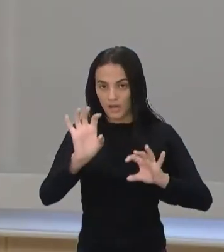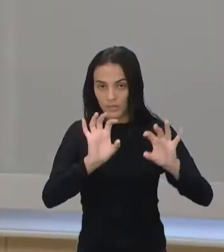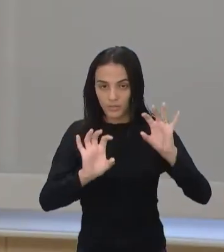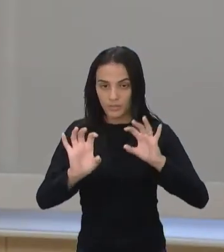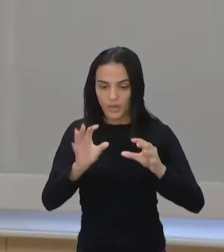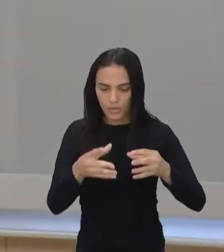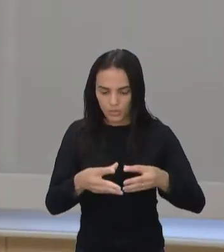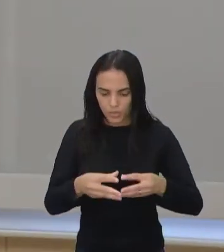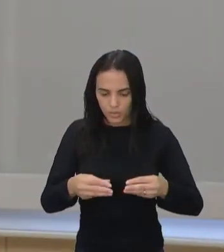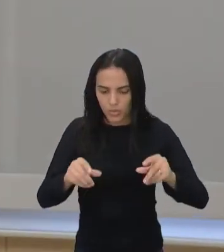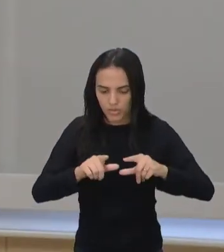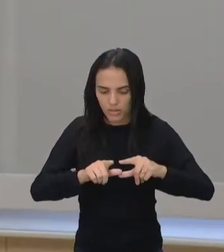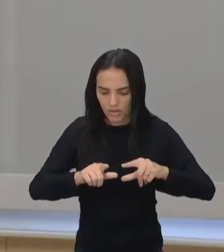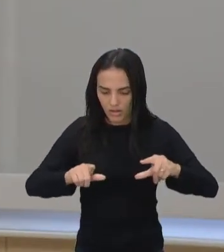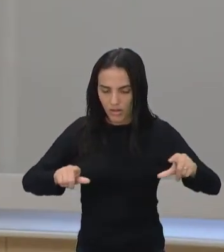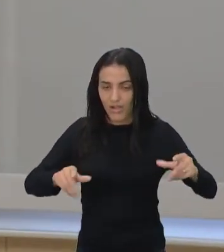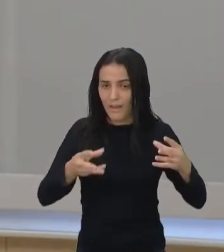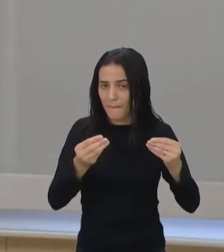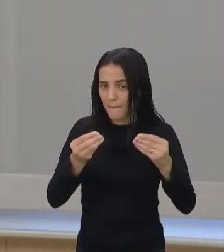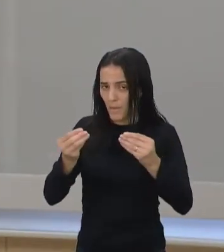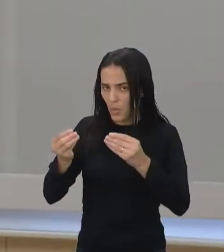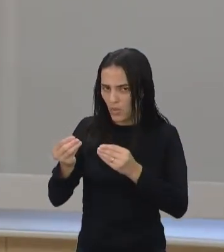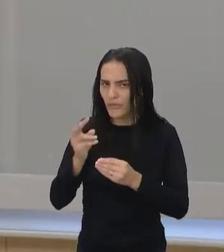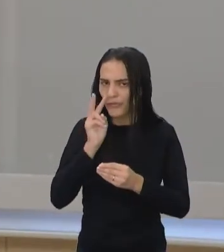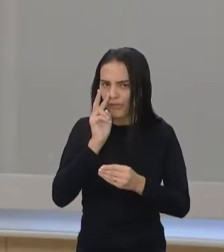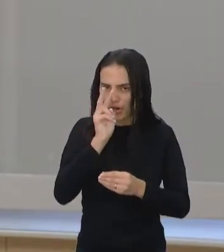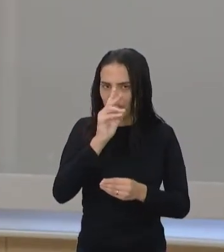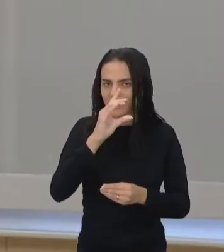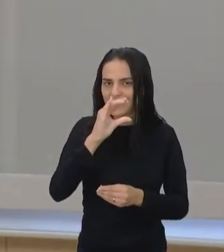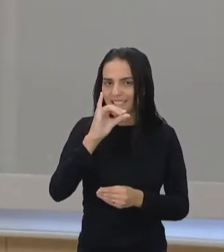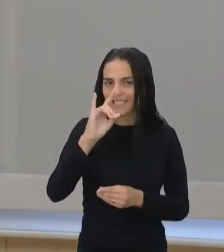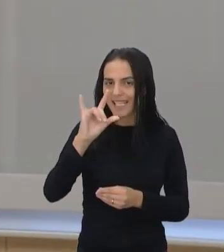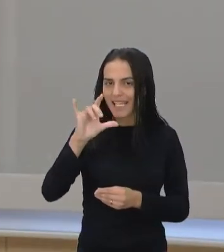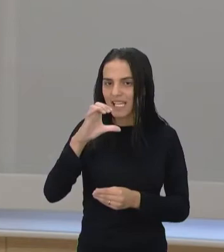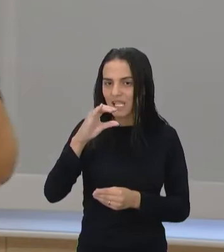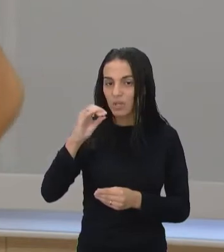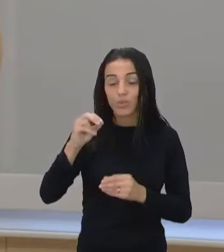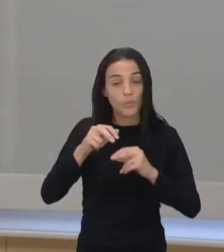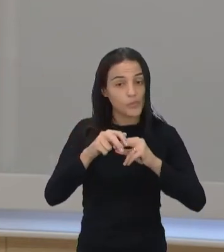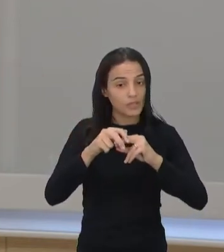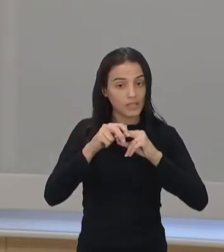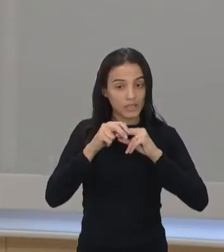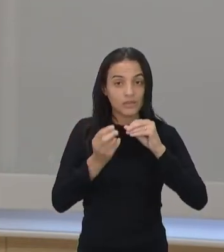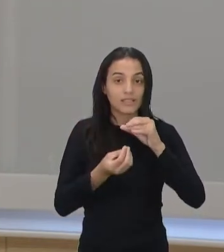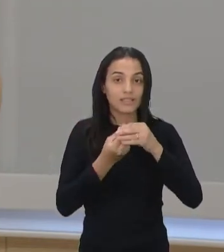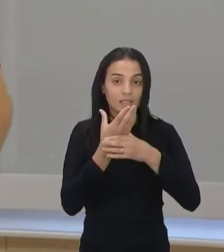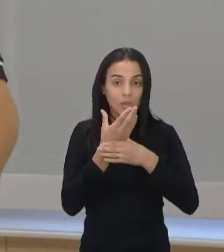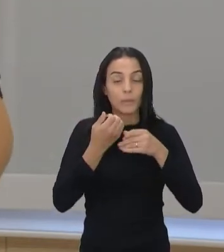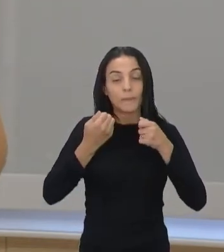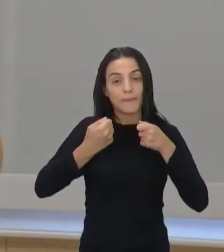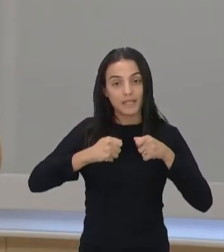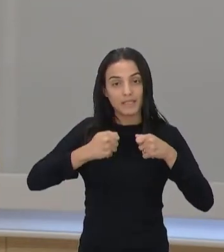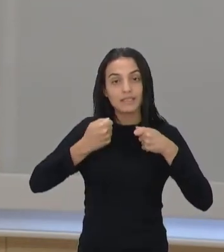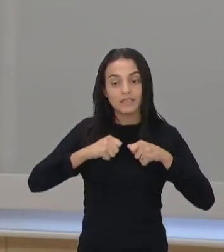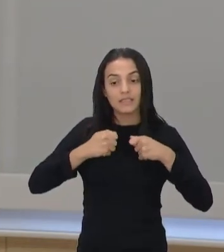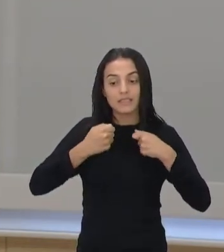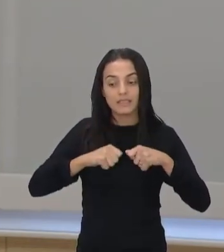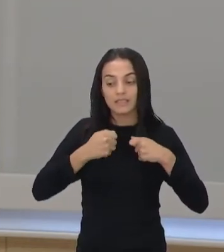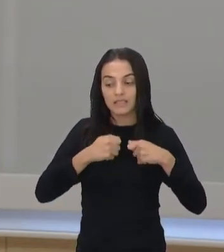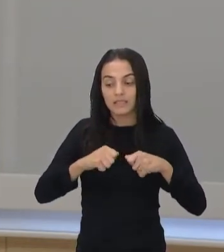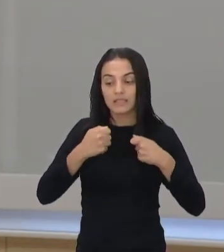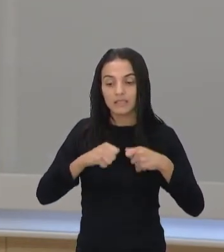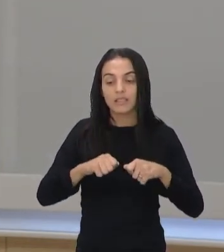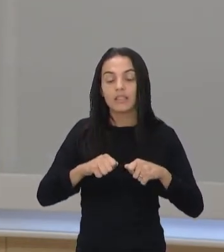solo é muito rico em silício, por isso que se tornou, assim, vamos falar assim, necessário e